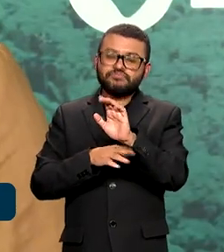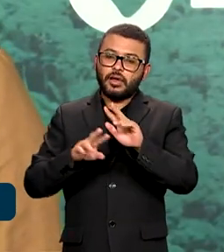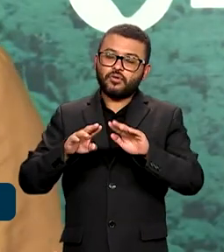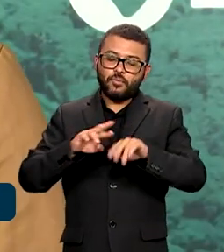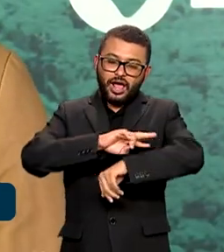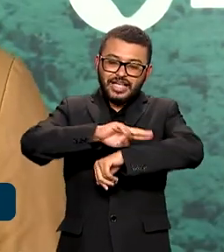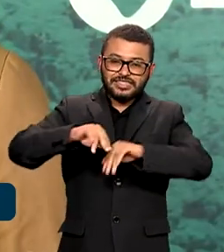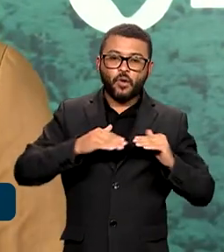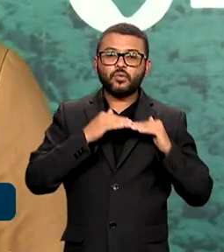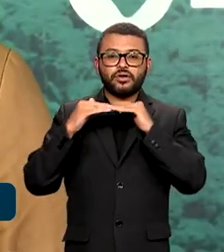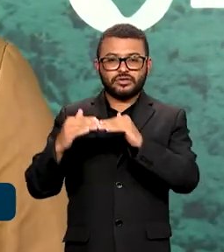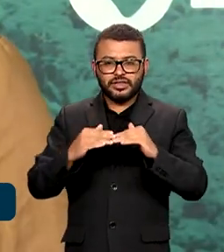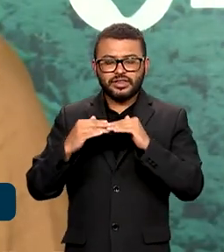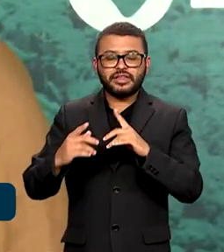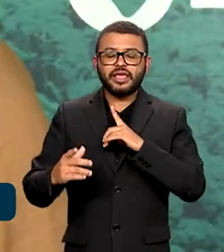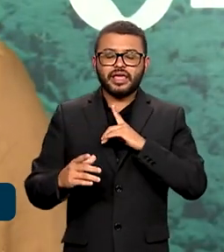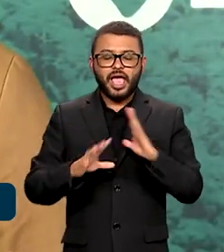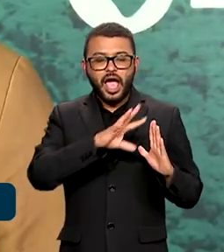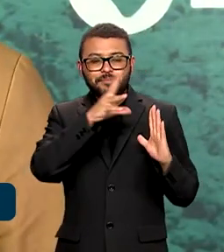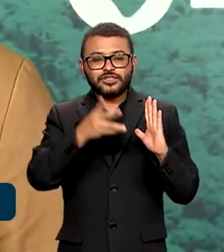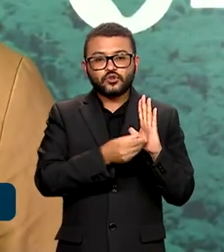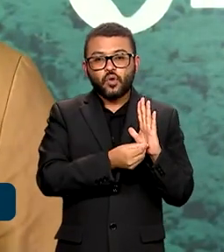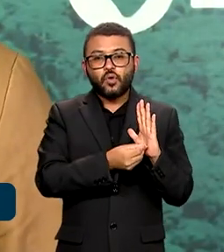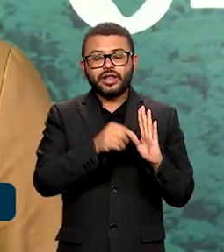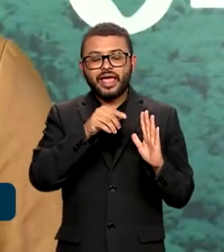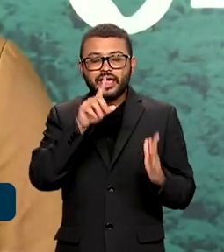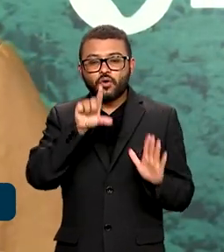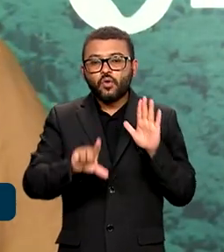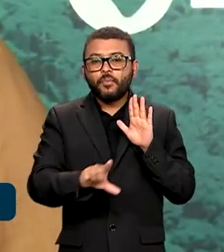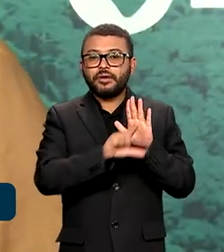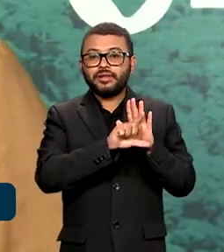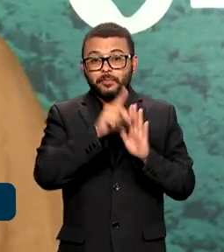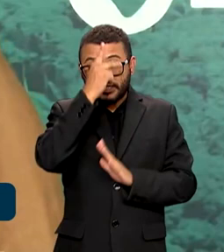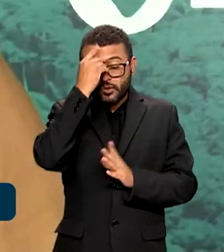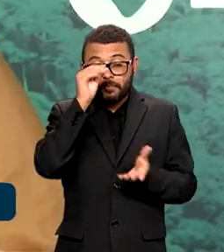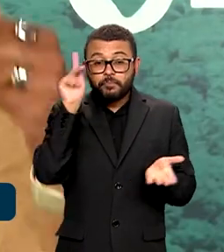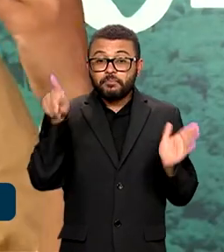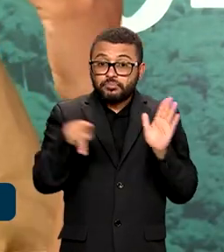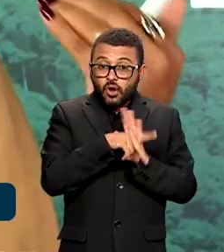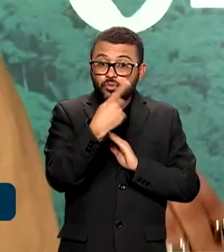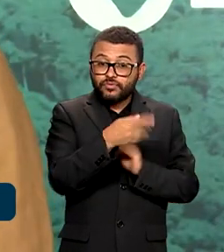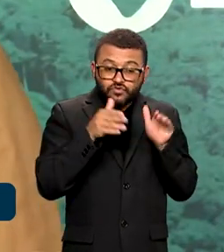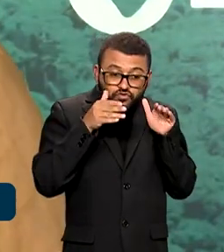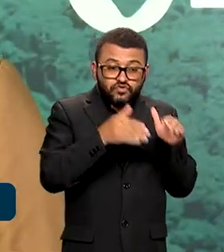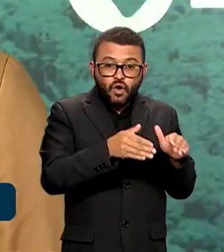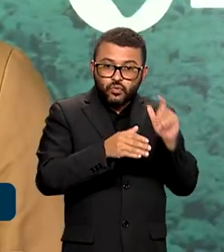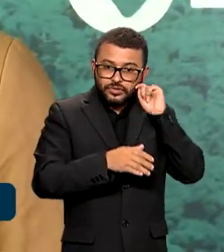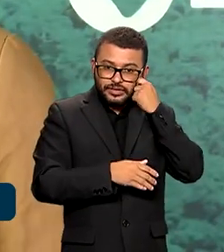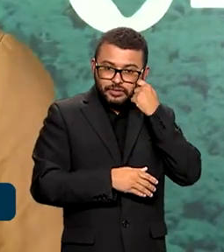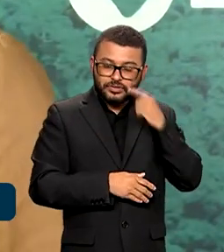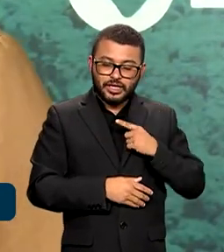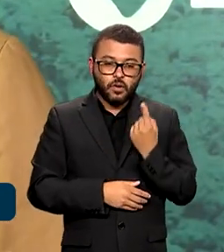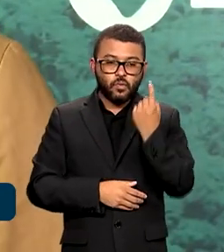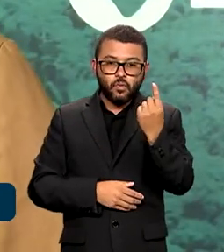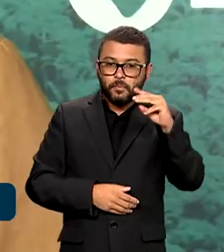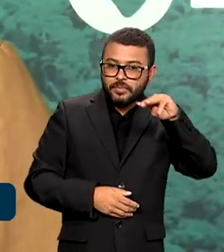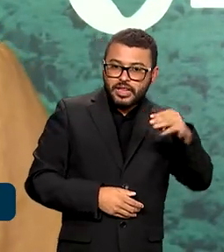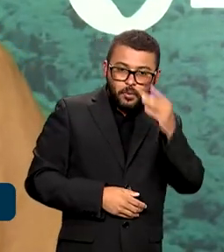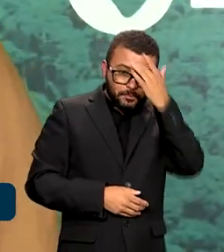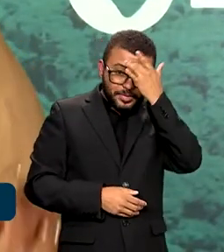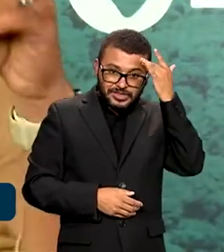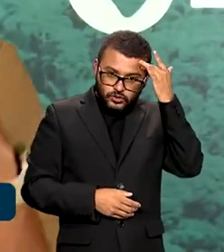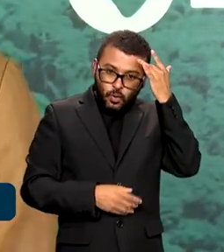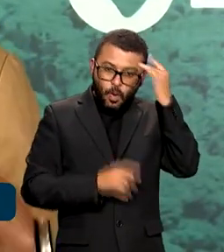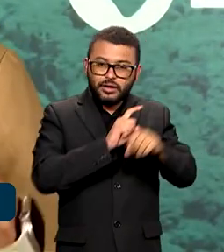gente tem a Amazônia Legal, que 80% dessa Amazônia Legal são de pessoas negras. A gente tem agora um censo que tem 1 bilhão de pessoas quilombolas no